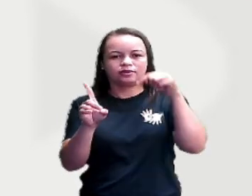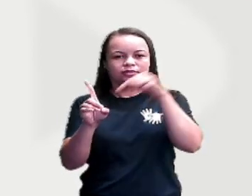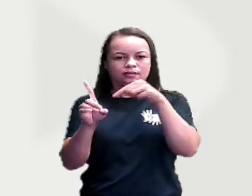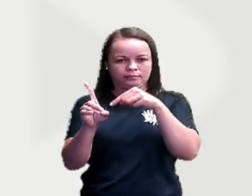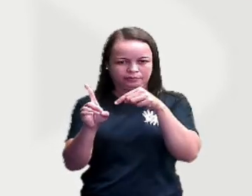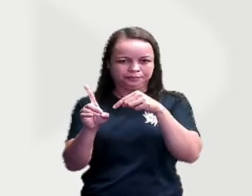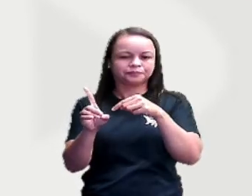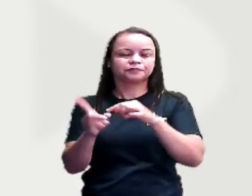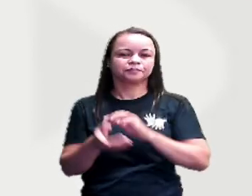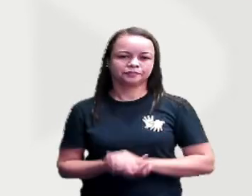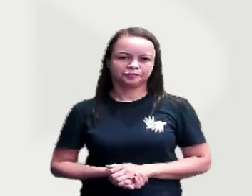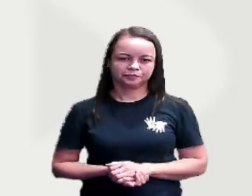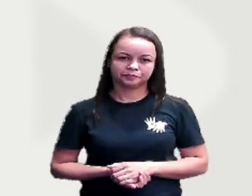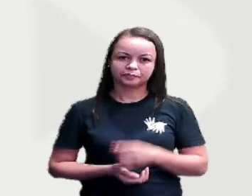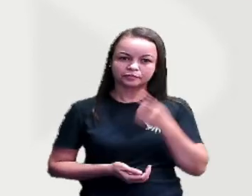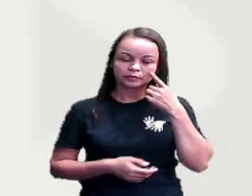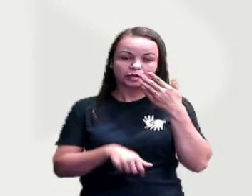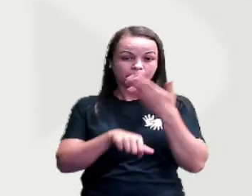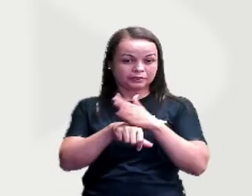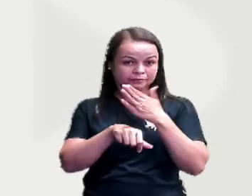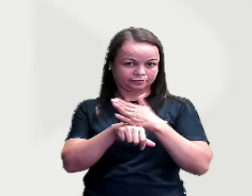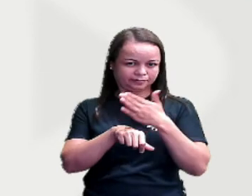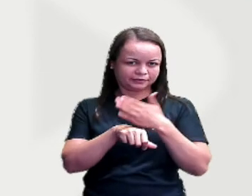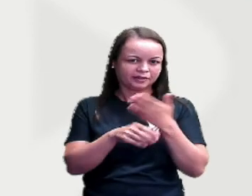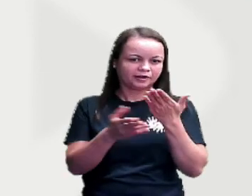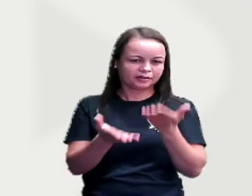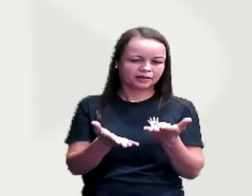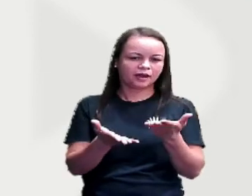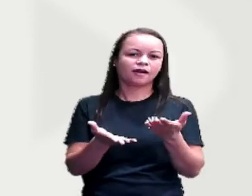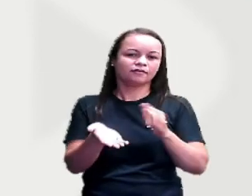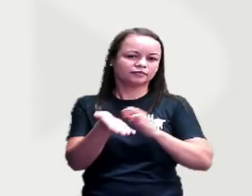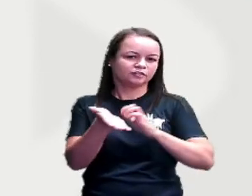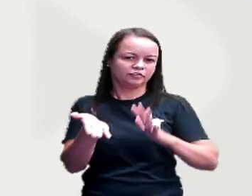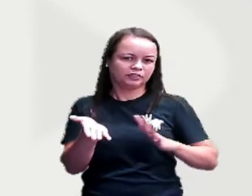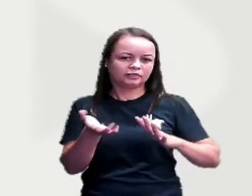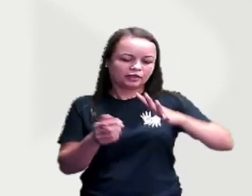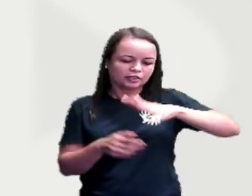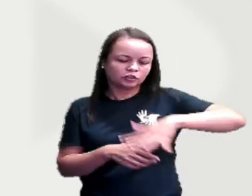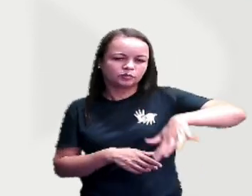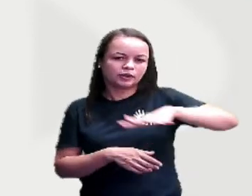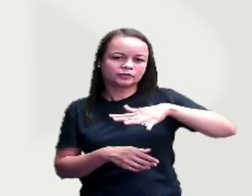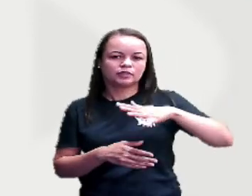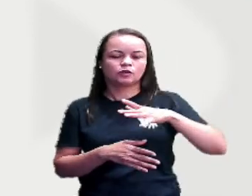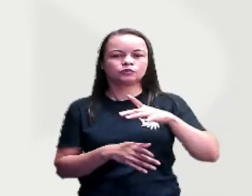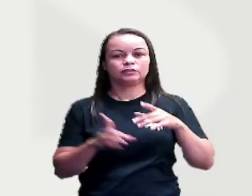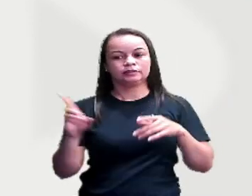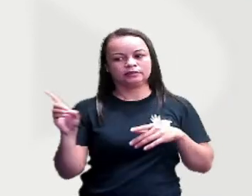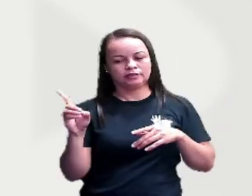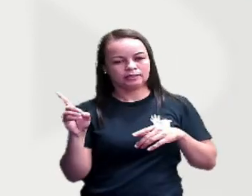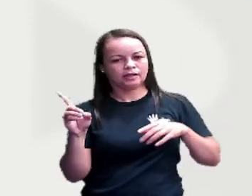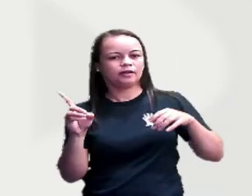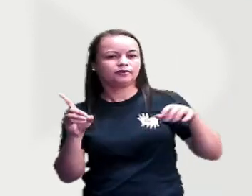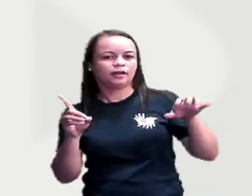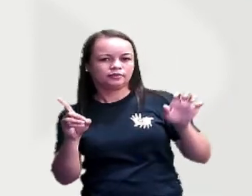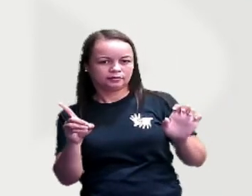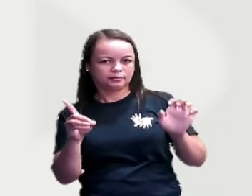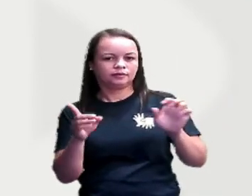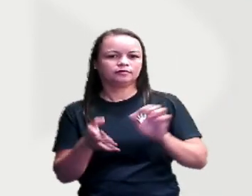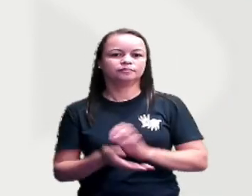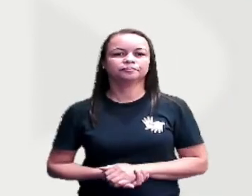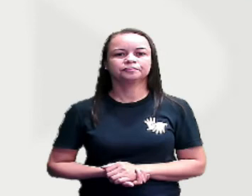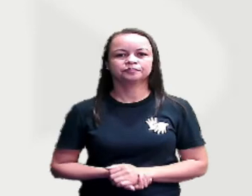direita. Olha aí, para a gente exercitar a questão, né, espacial de direita e de esquerda.